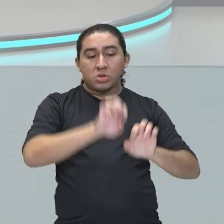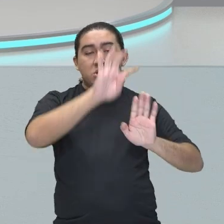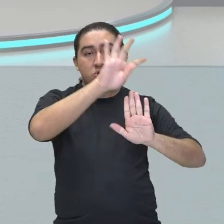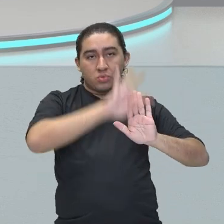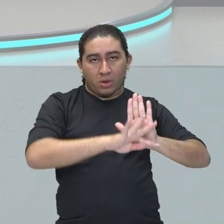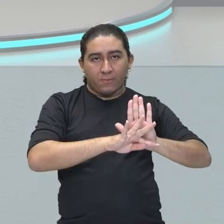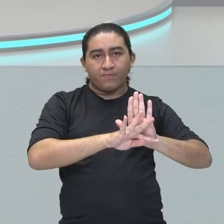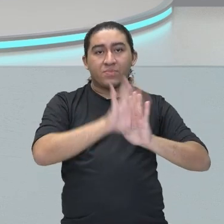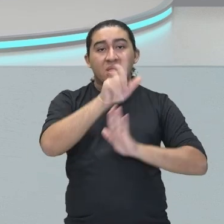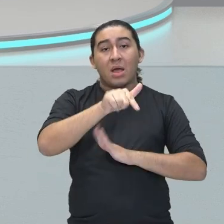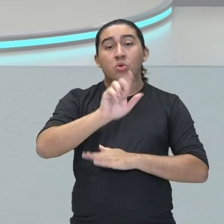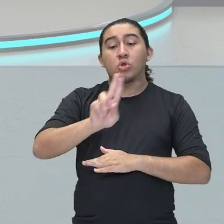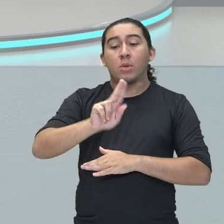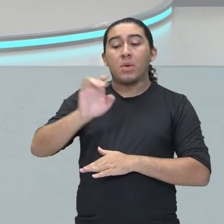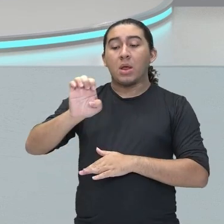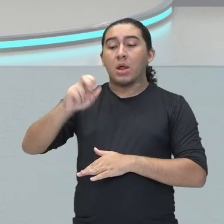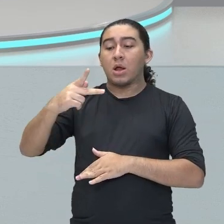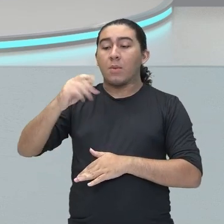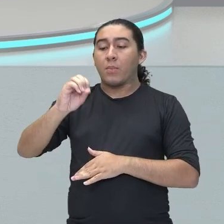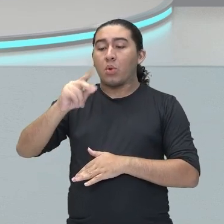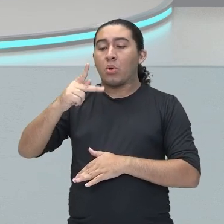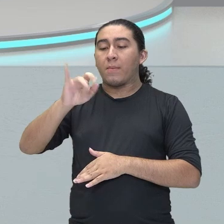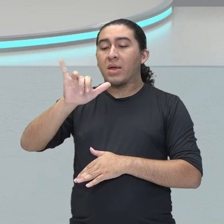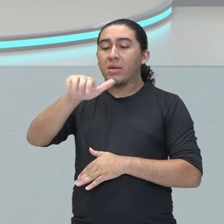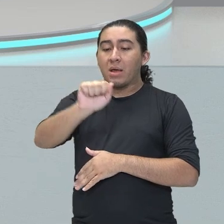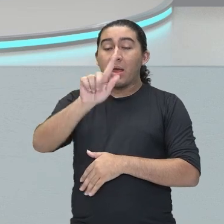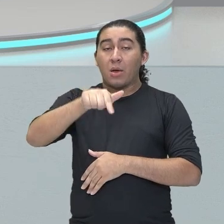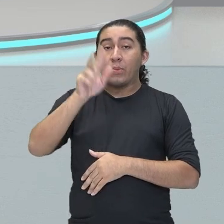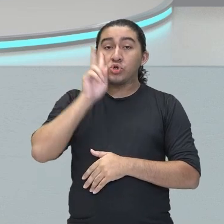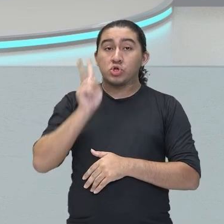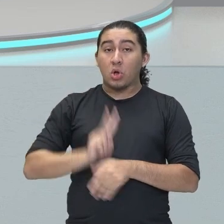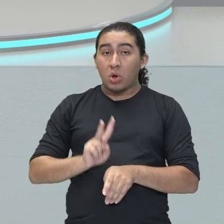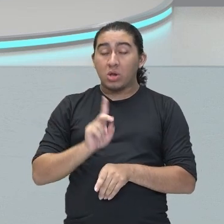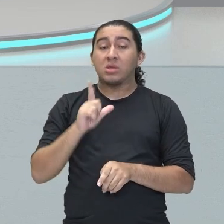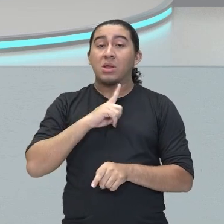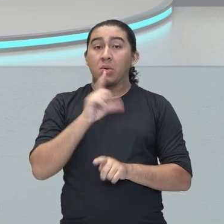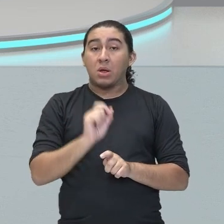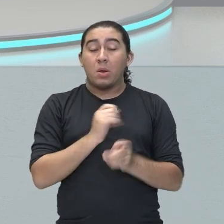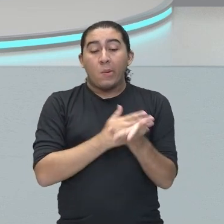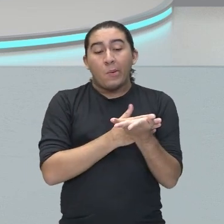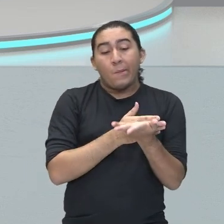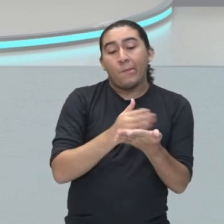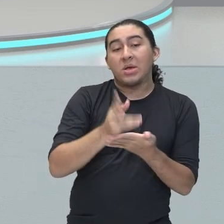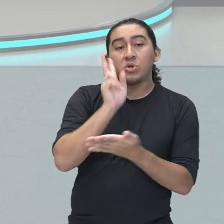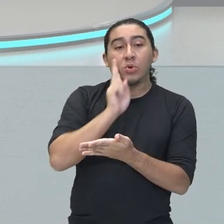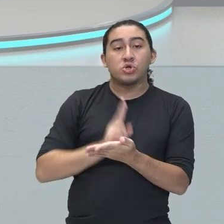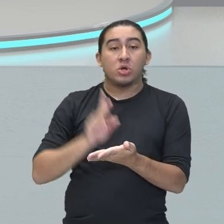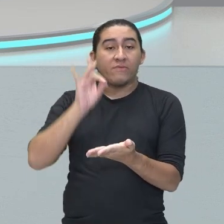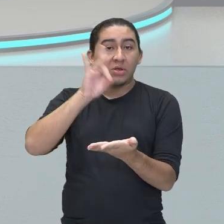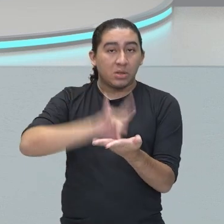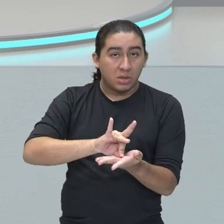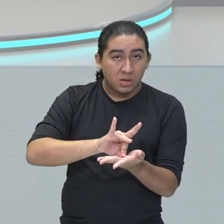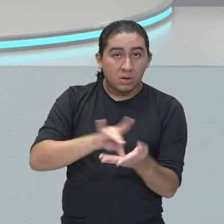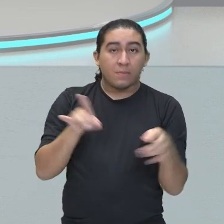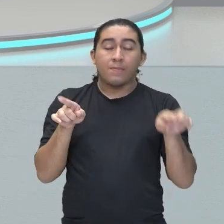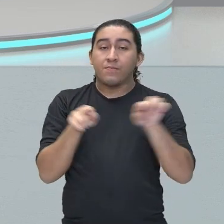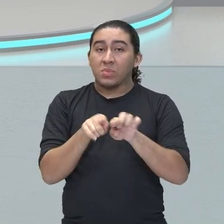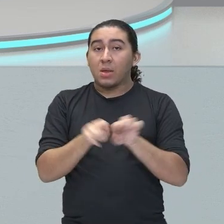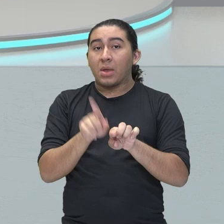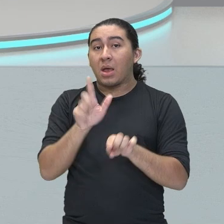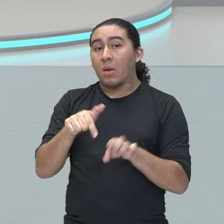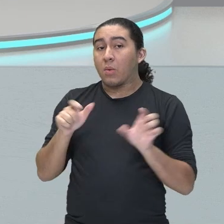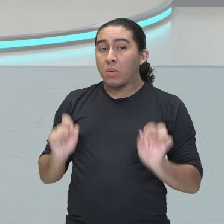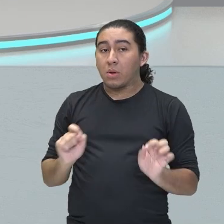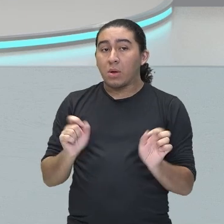textual, que é a epopeia. Uma história que parte de uma história verídica e vai